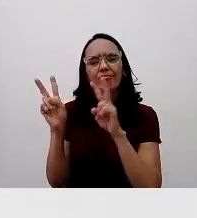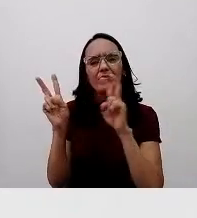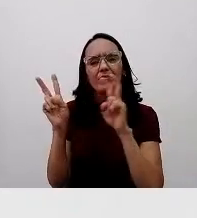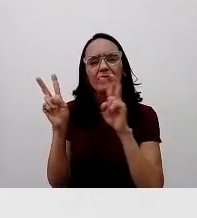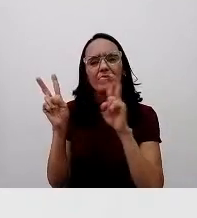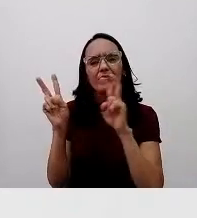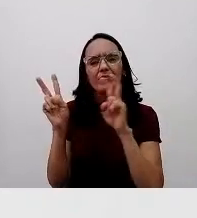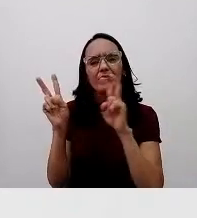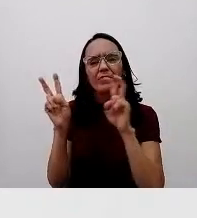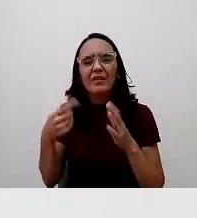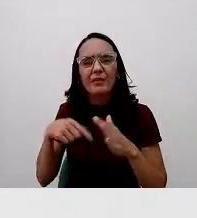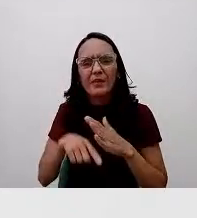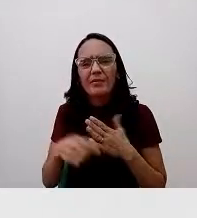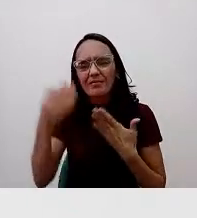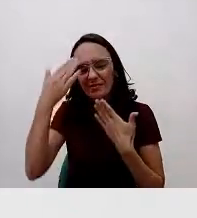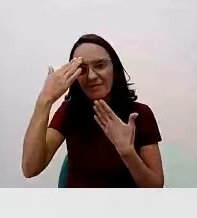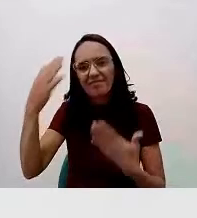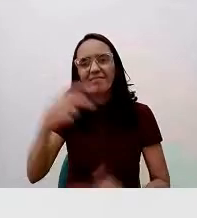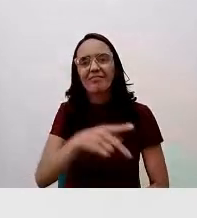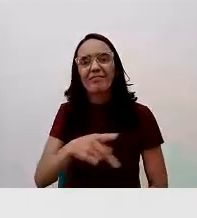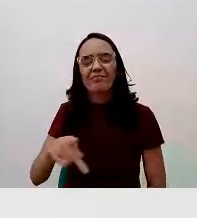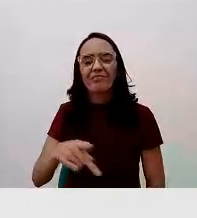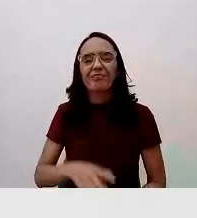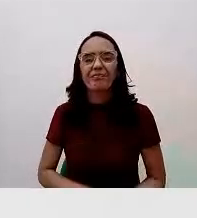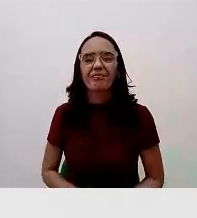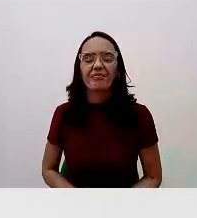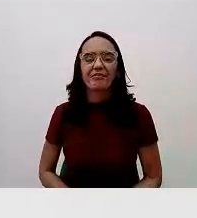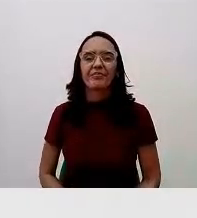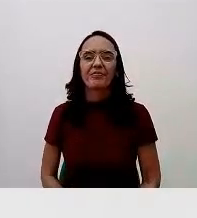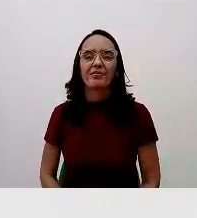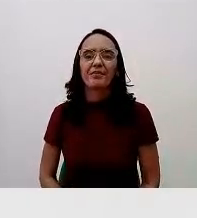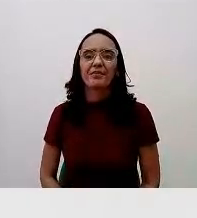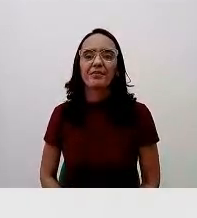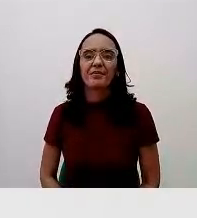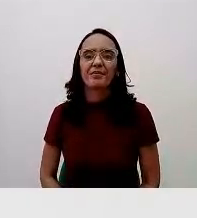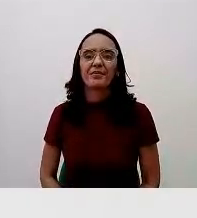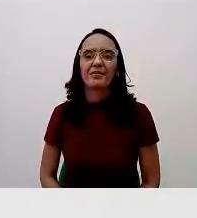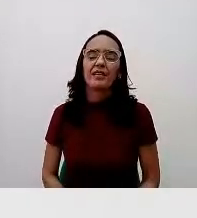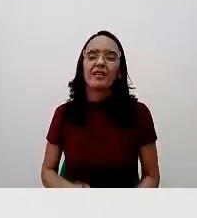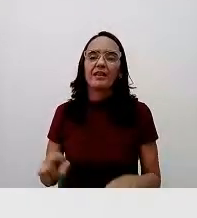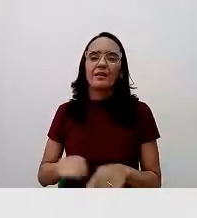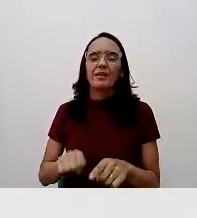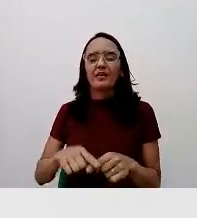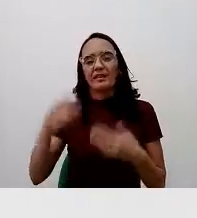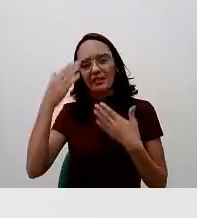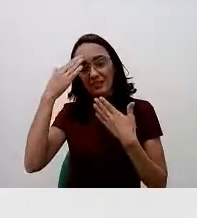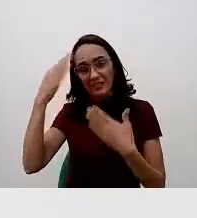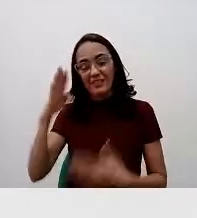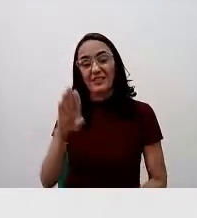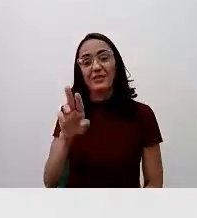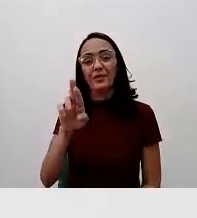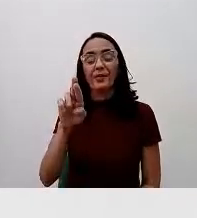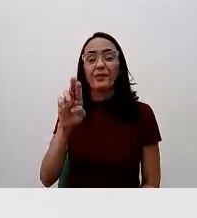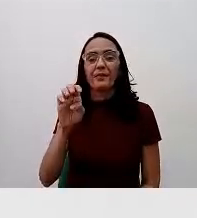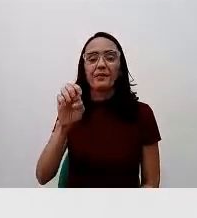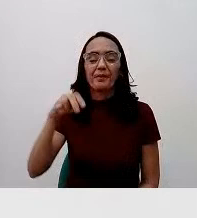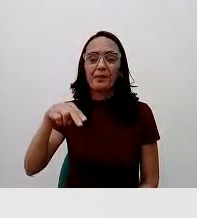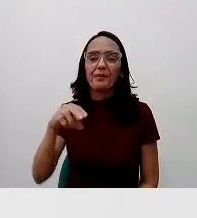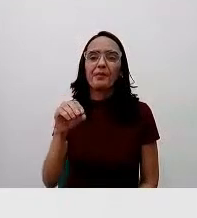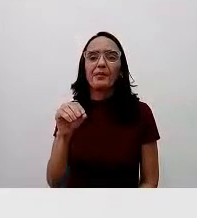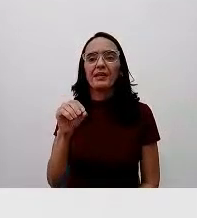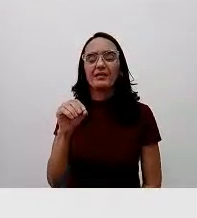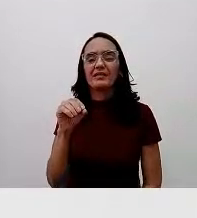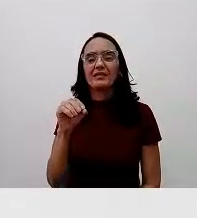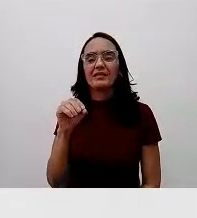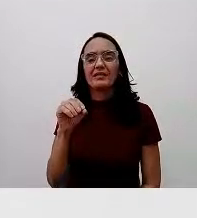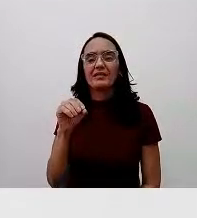obrigado, viu? Também agradecer ao professor Breno, né, por essa mediação, né, que fez uma excelente mediação, excelente colocação, excelentes